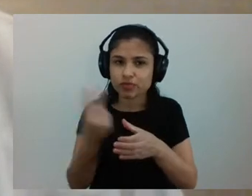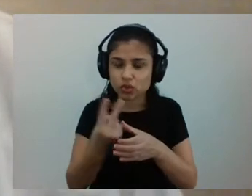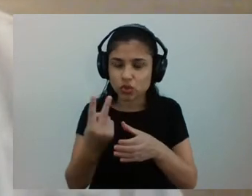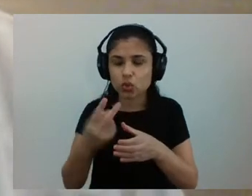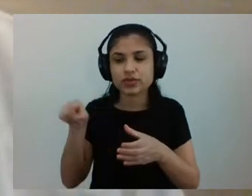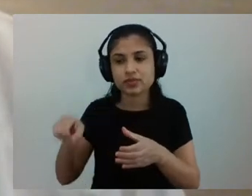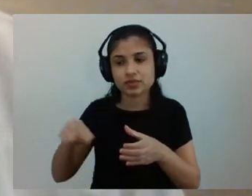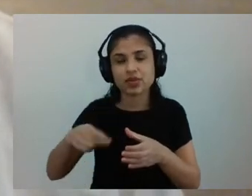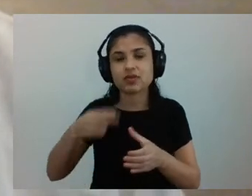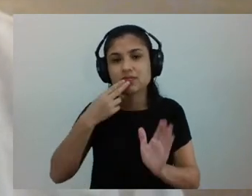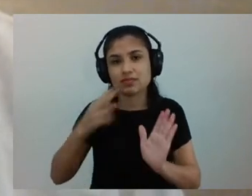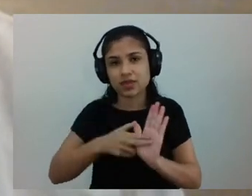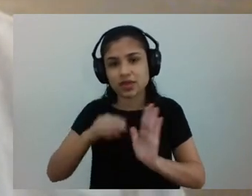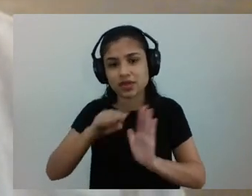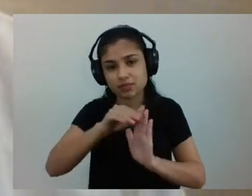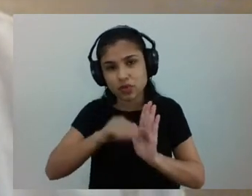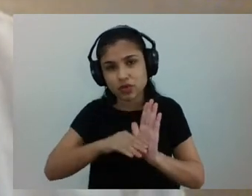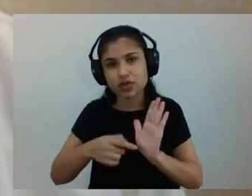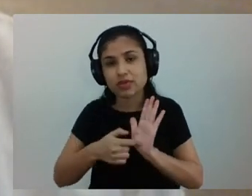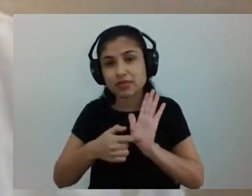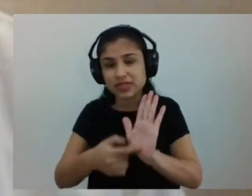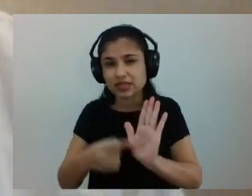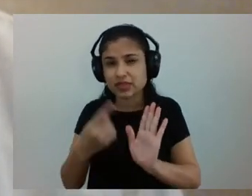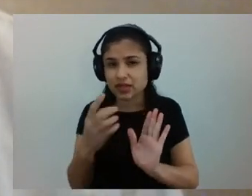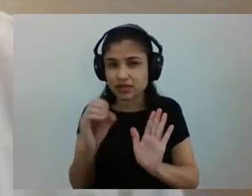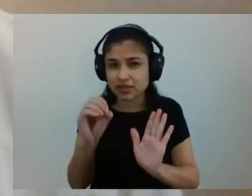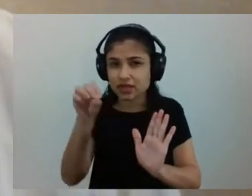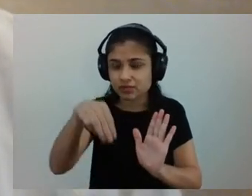apresentar sua carta-programa à comunidade em 10 minutos.